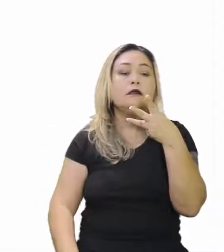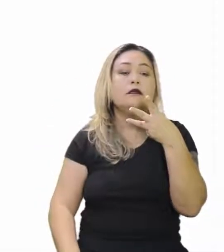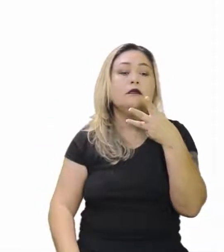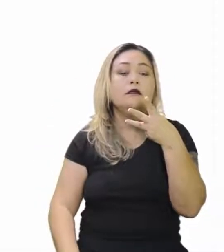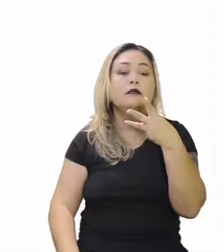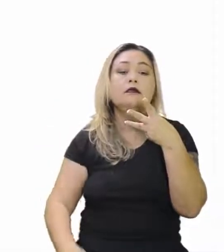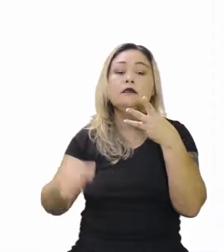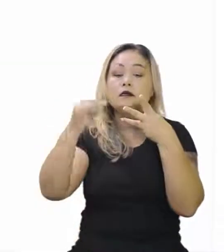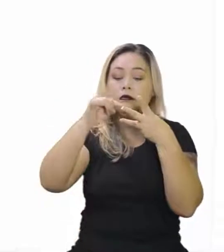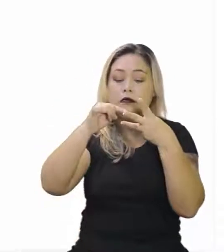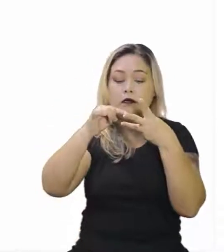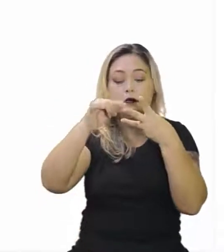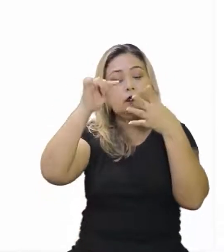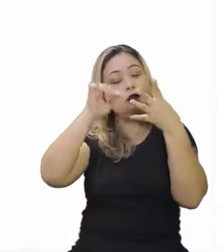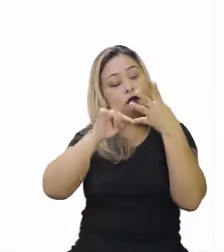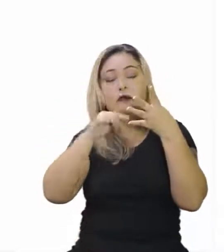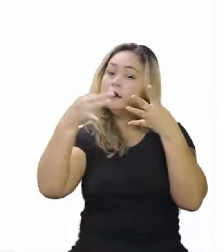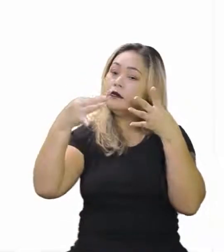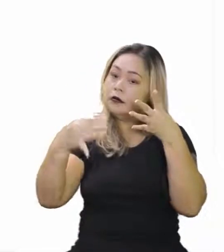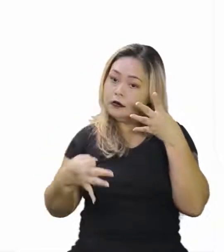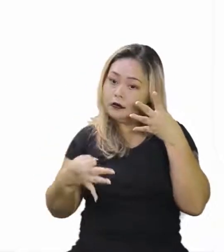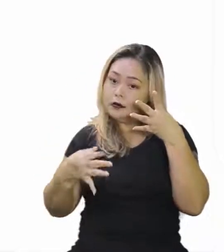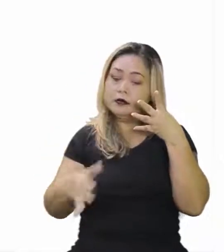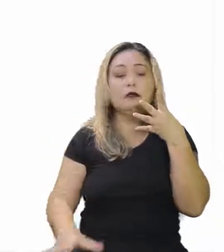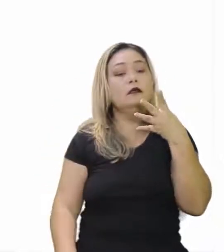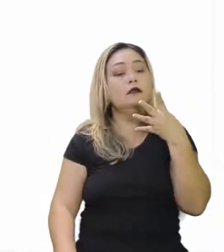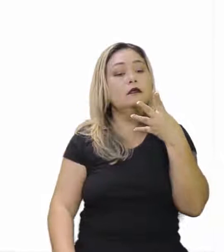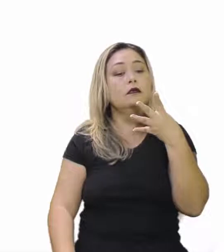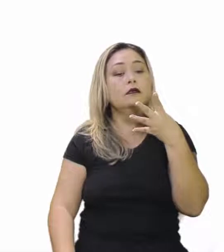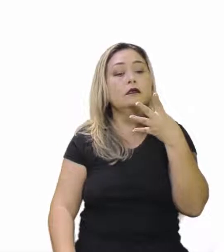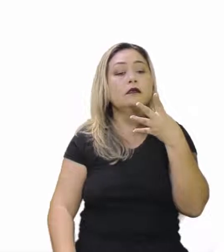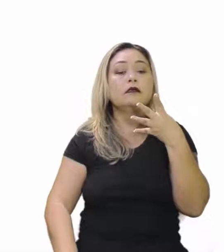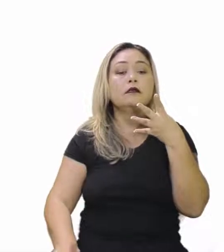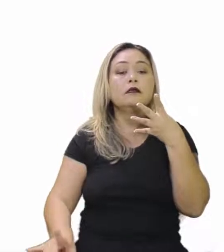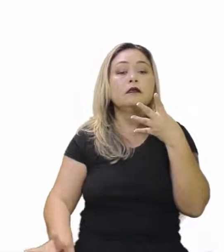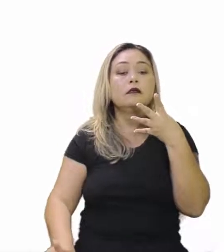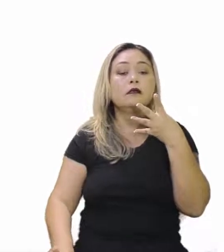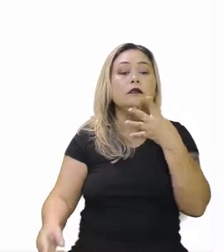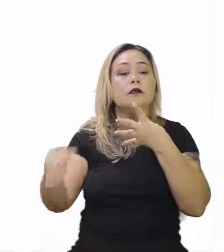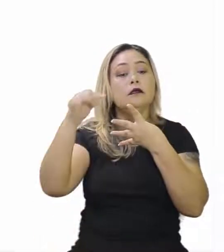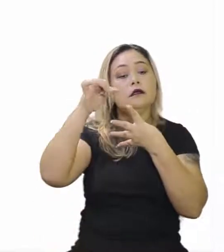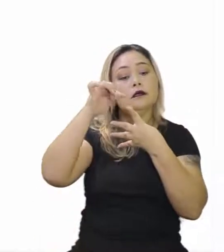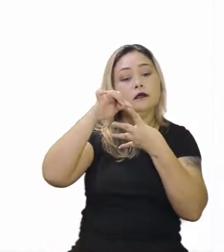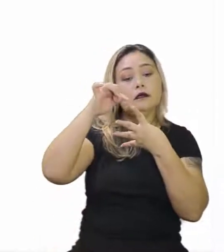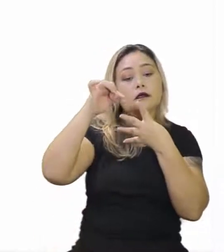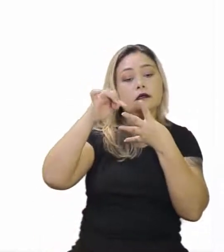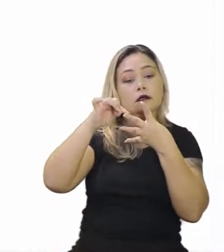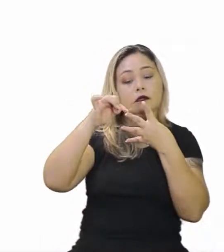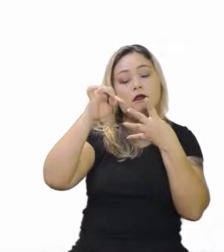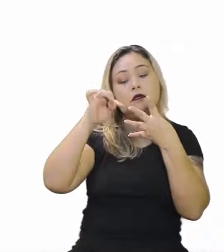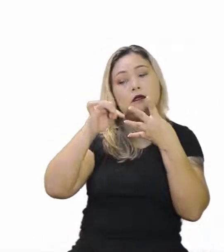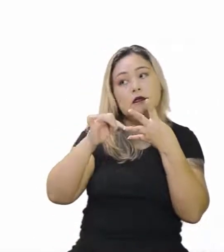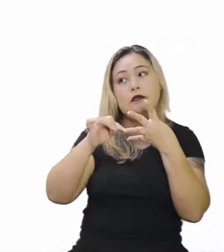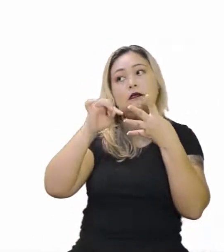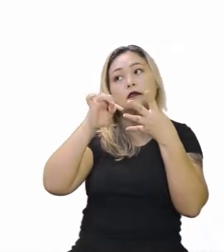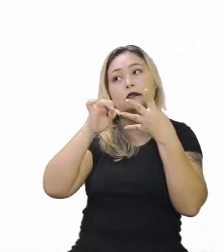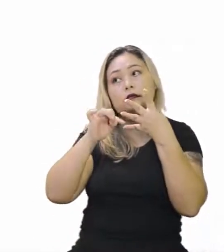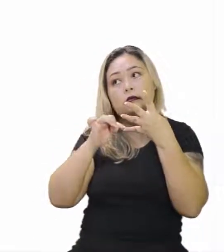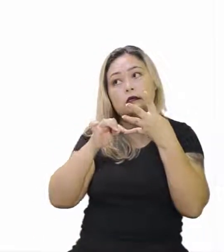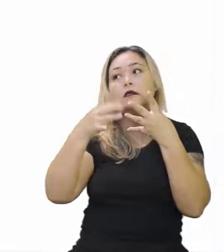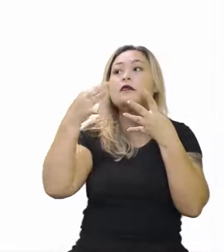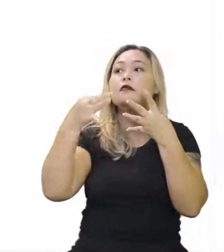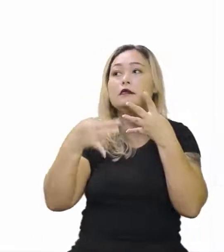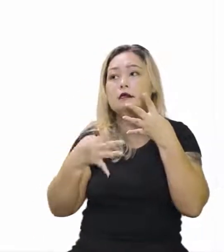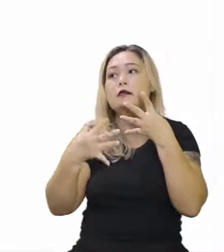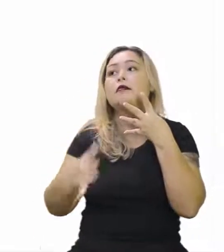D, 2 e 4? Ou, letra E, 1, 2, 3